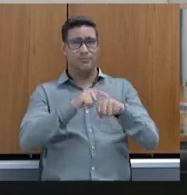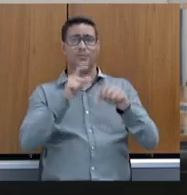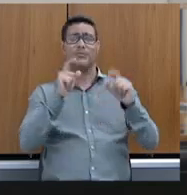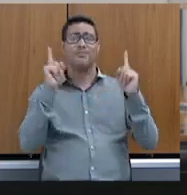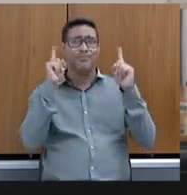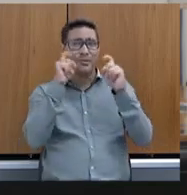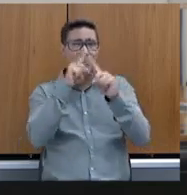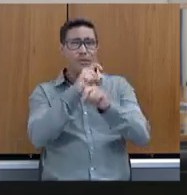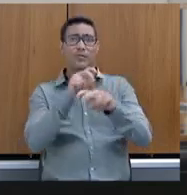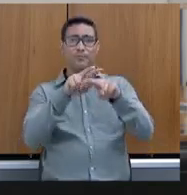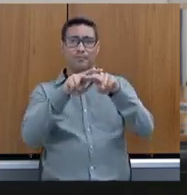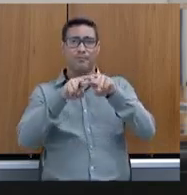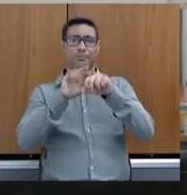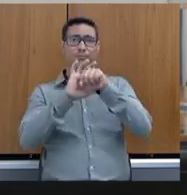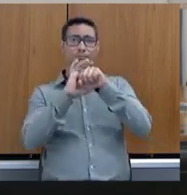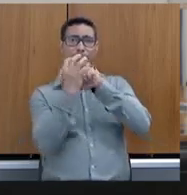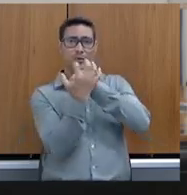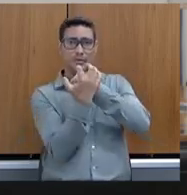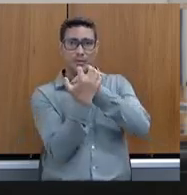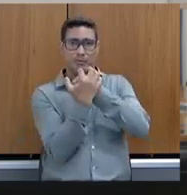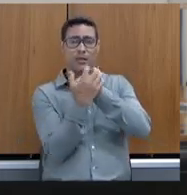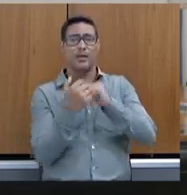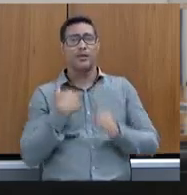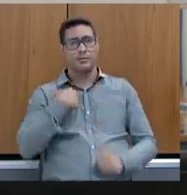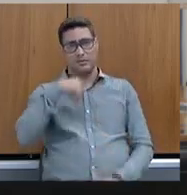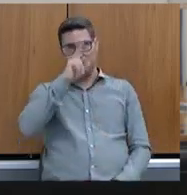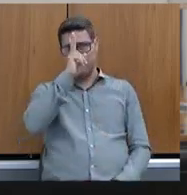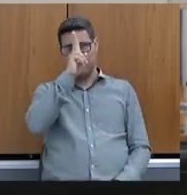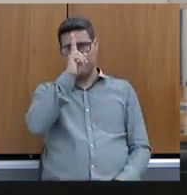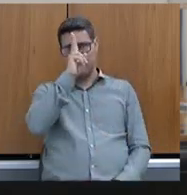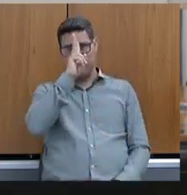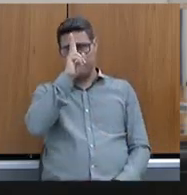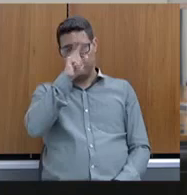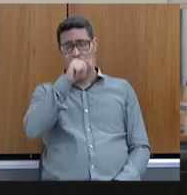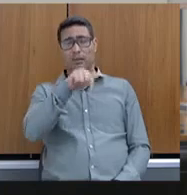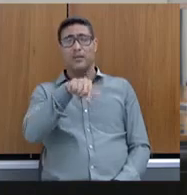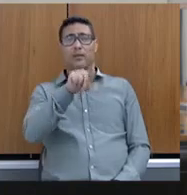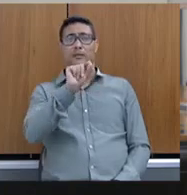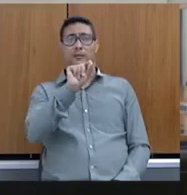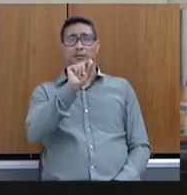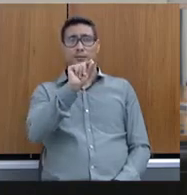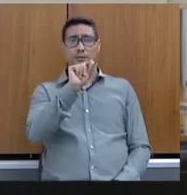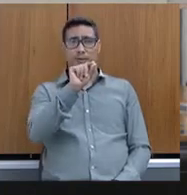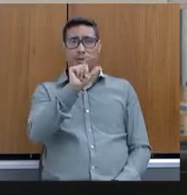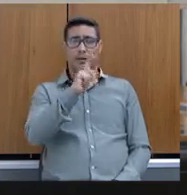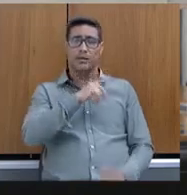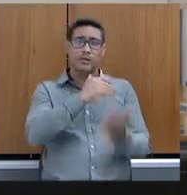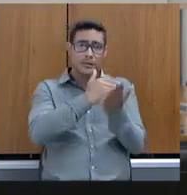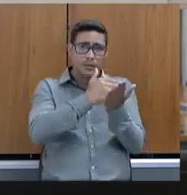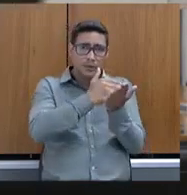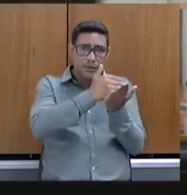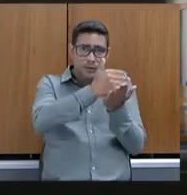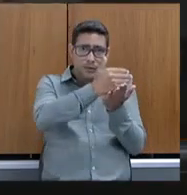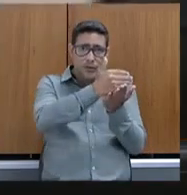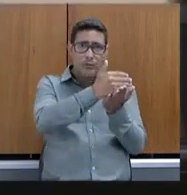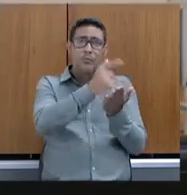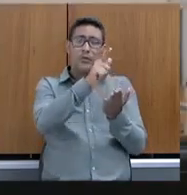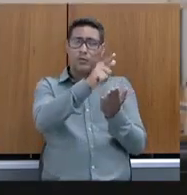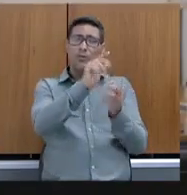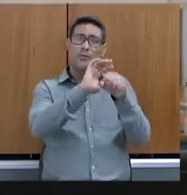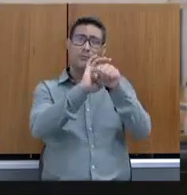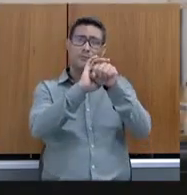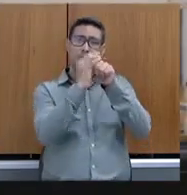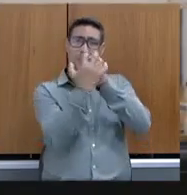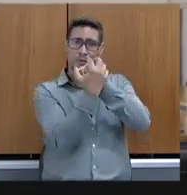a pandemia me lembro aqui secretário que quando é iniciou-se lamentavelmente essa